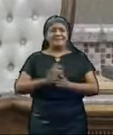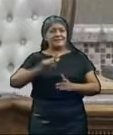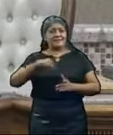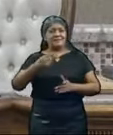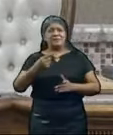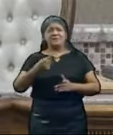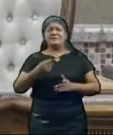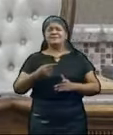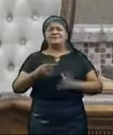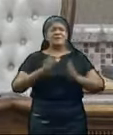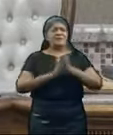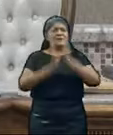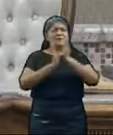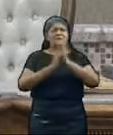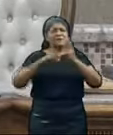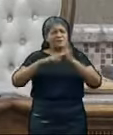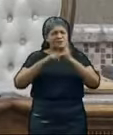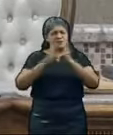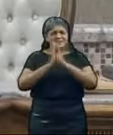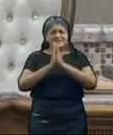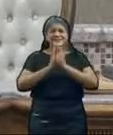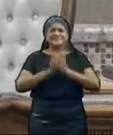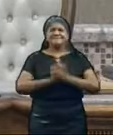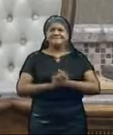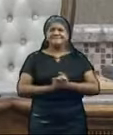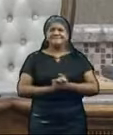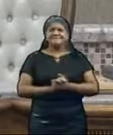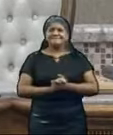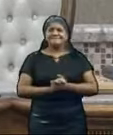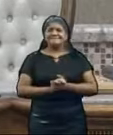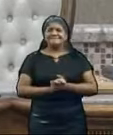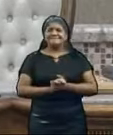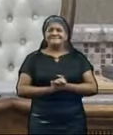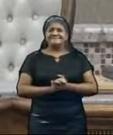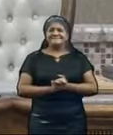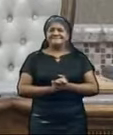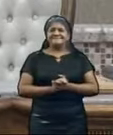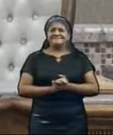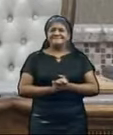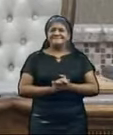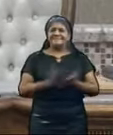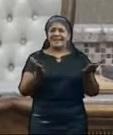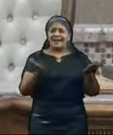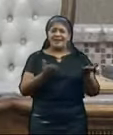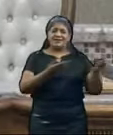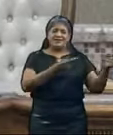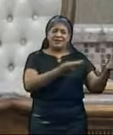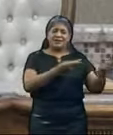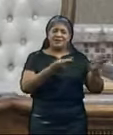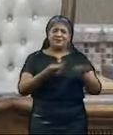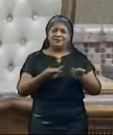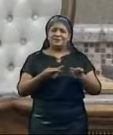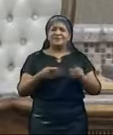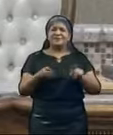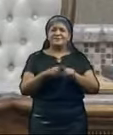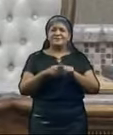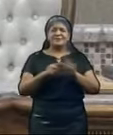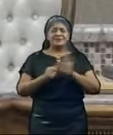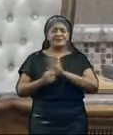período de louvor de oração e recebendo nossos irmãos